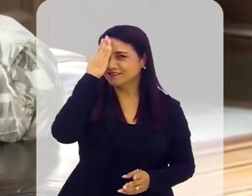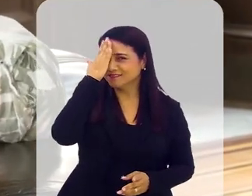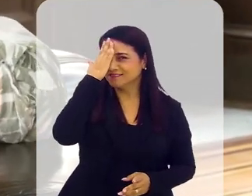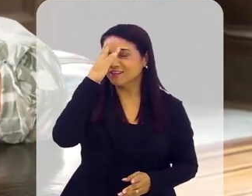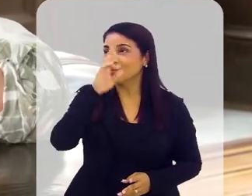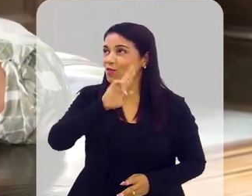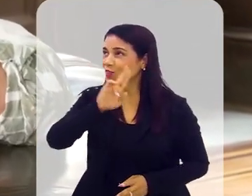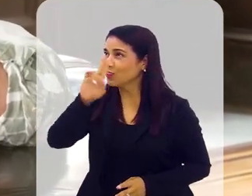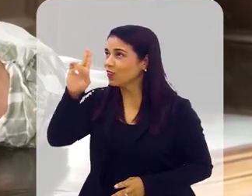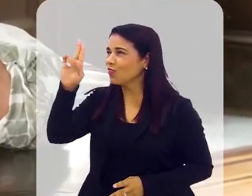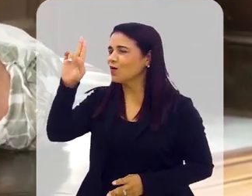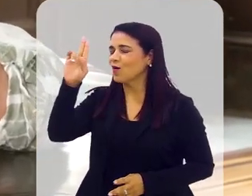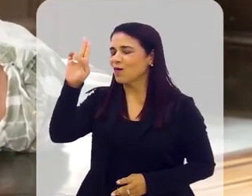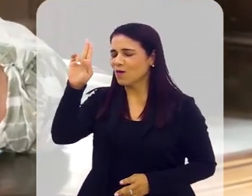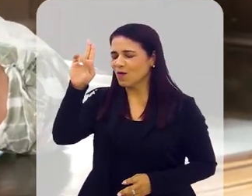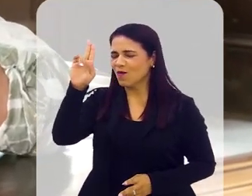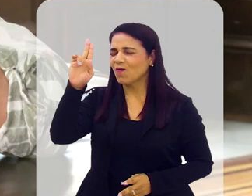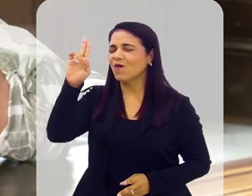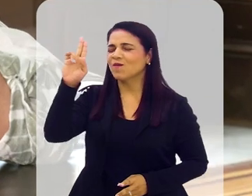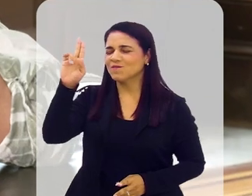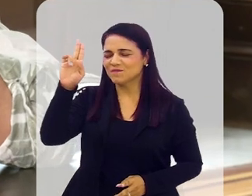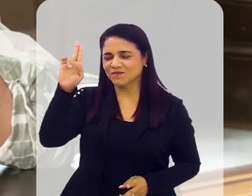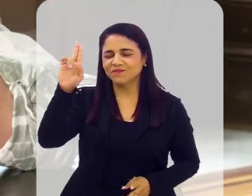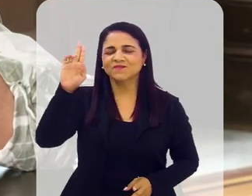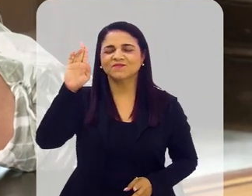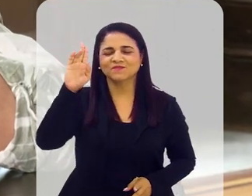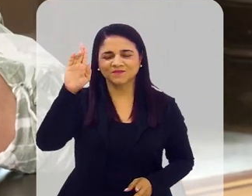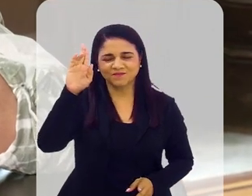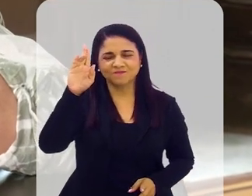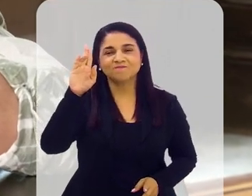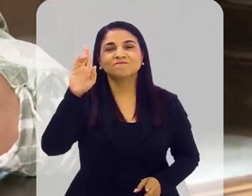Eu sei que o seu nome é já.